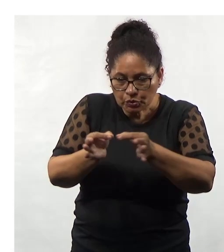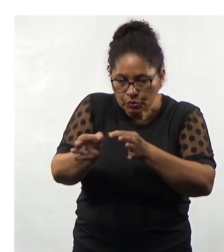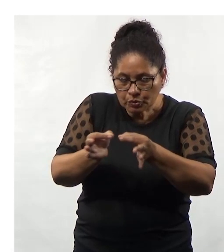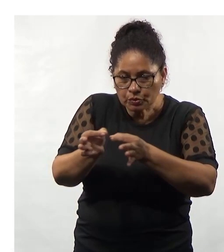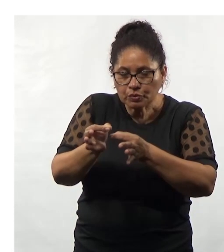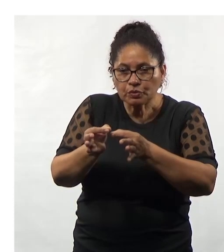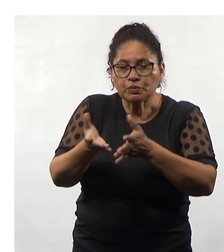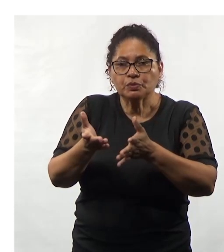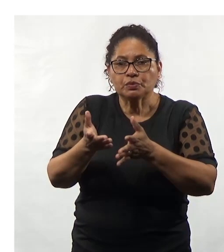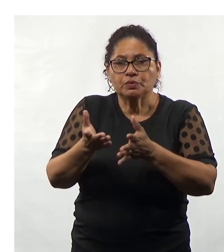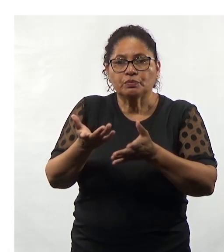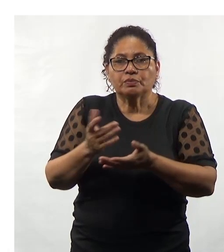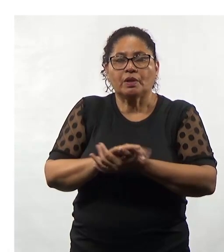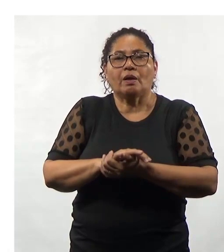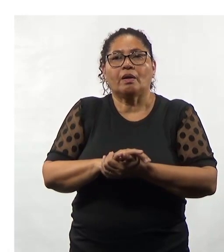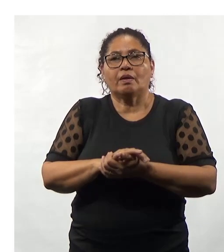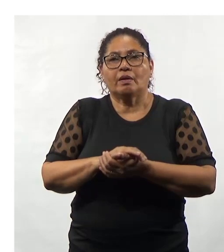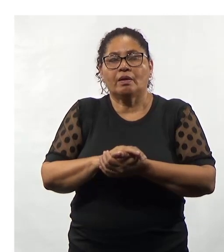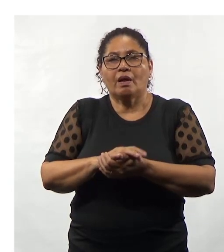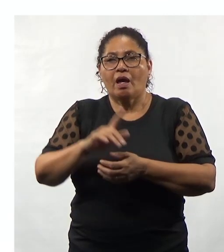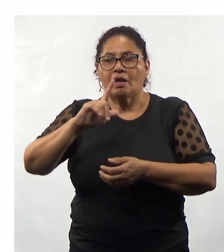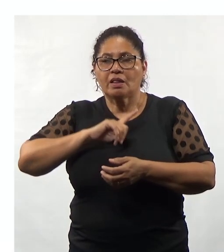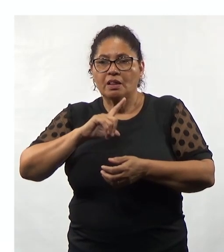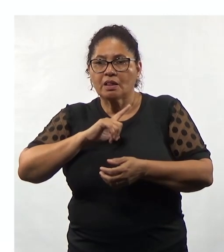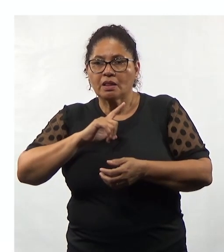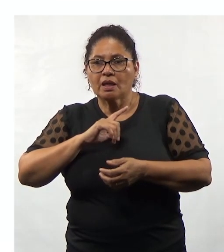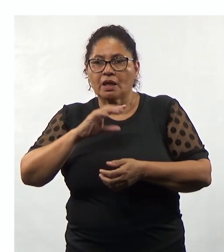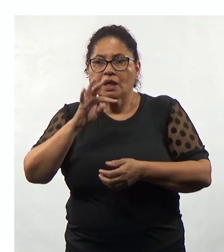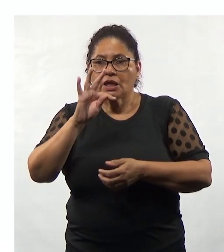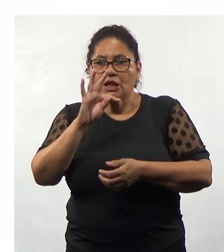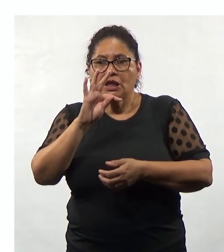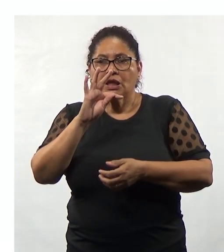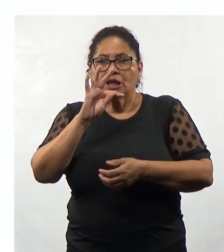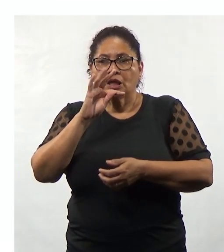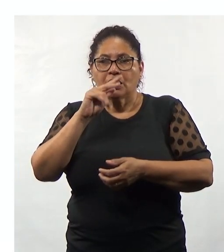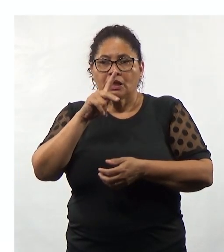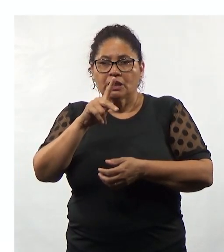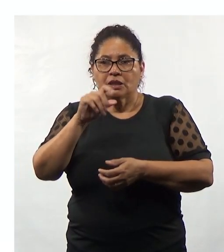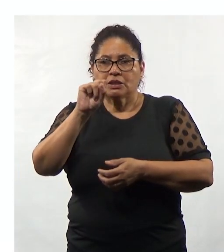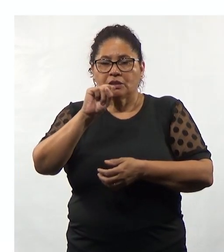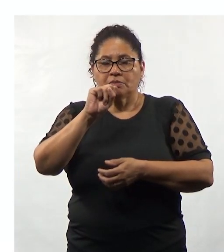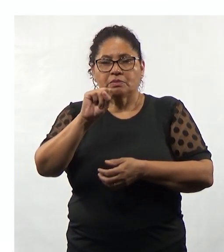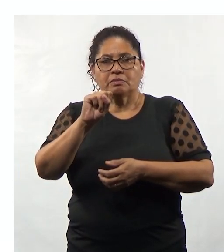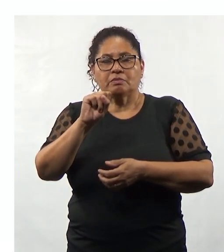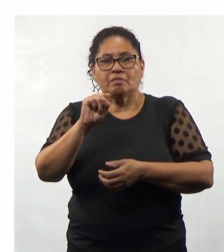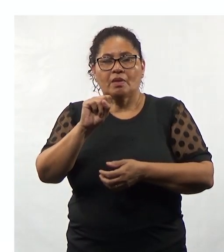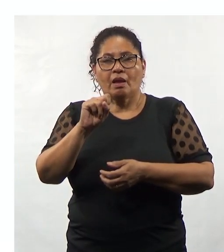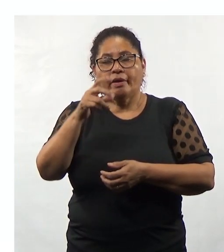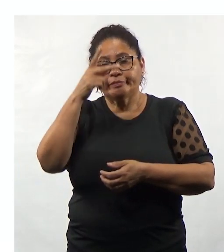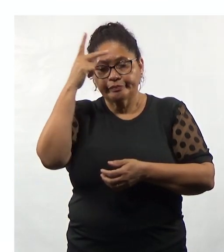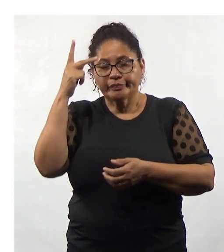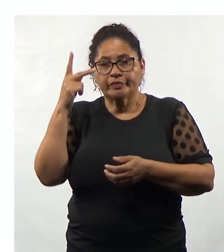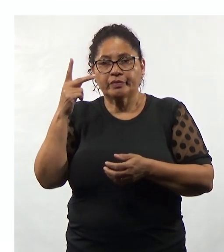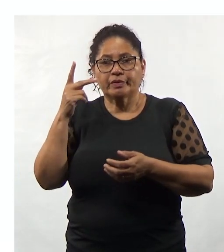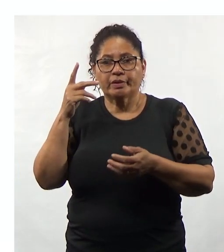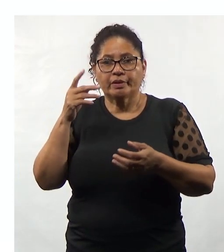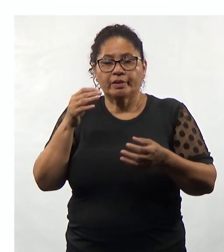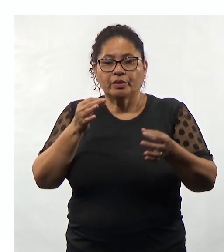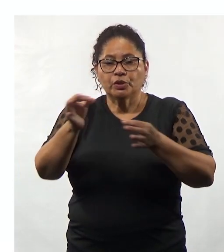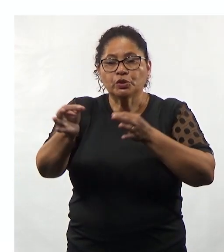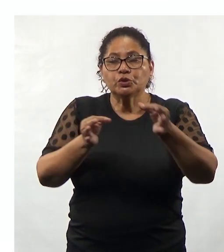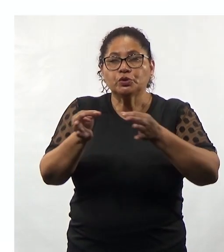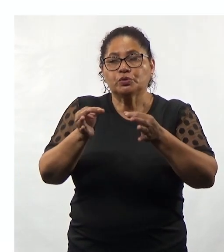e ajustados. E aí os TIPs vão começar a ter, né, uma cara de projeto. E aí, pessoal, partimos